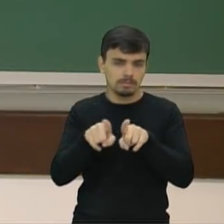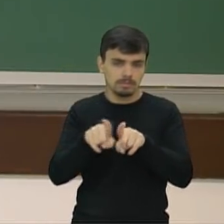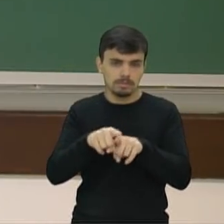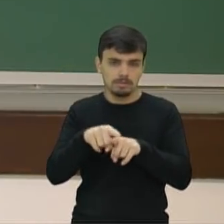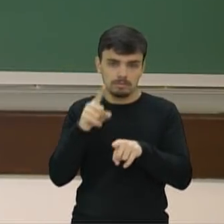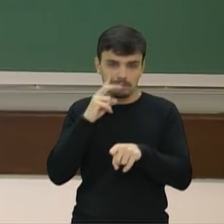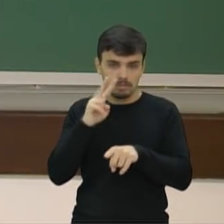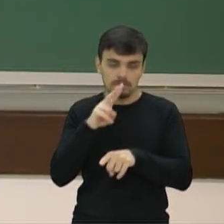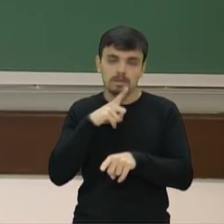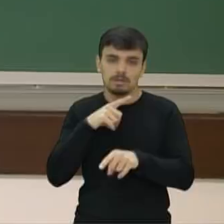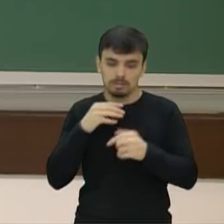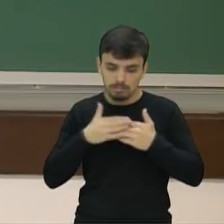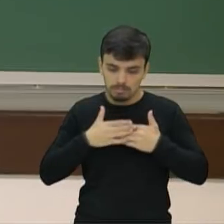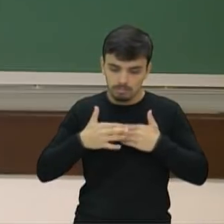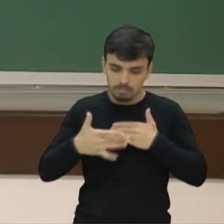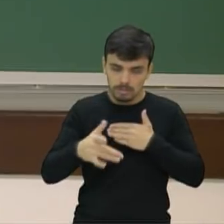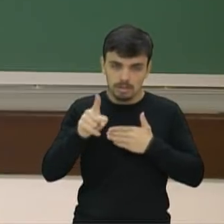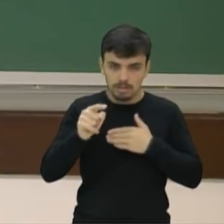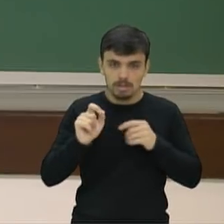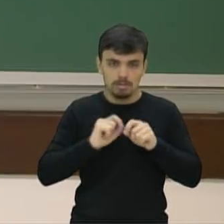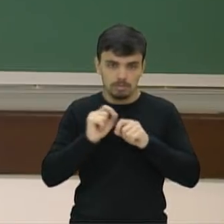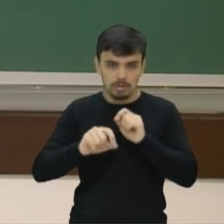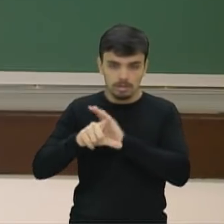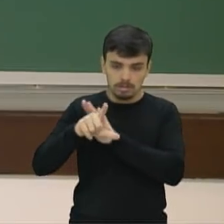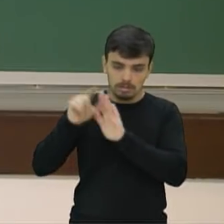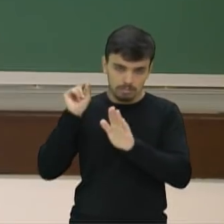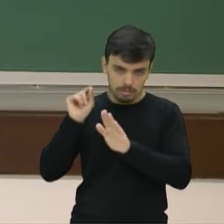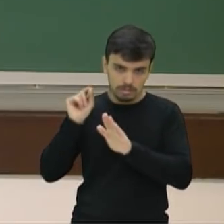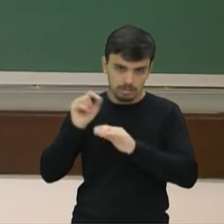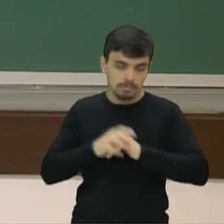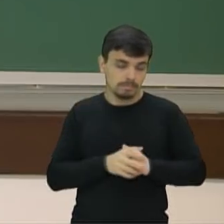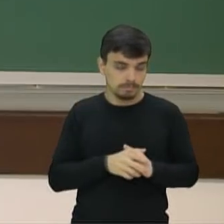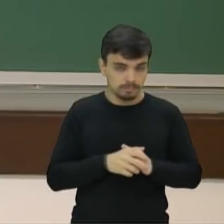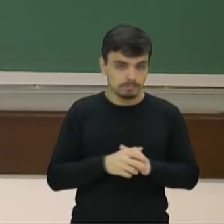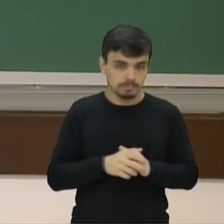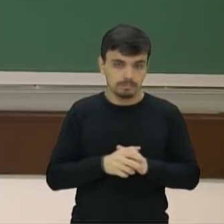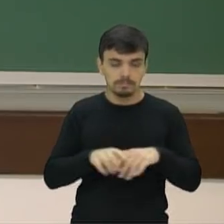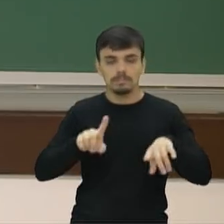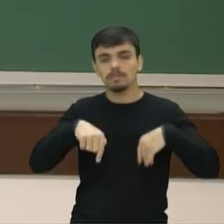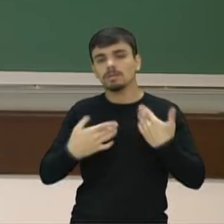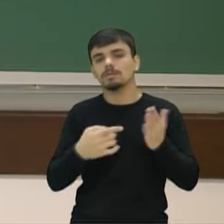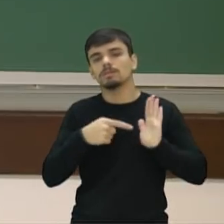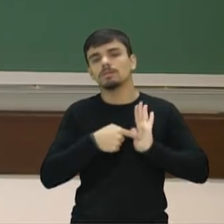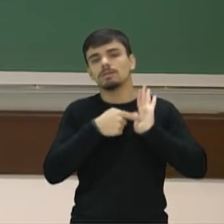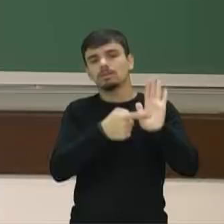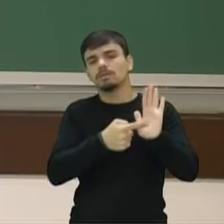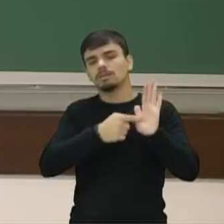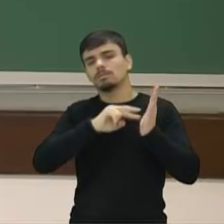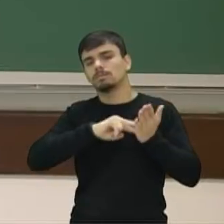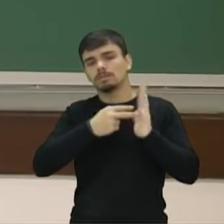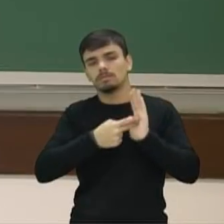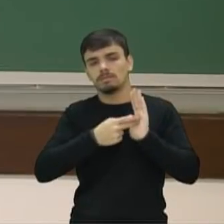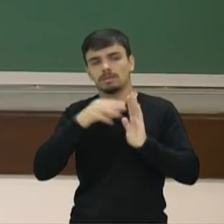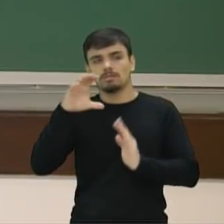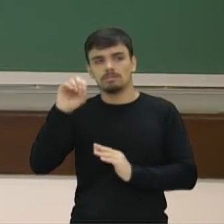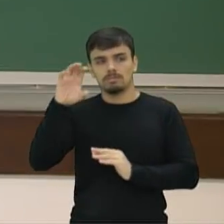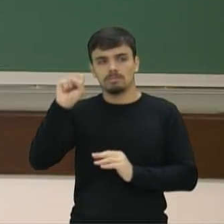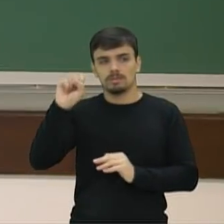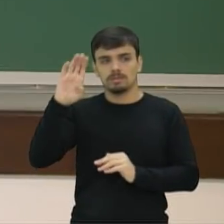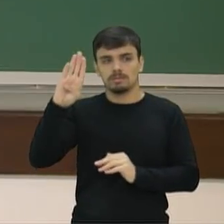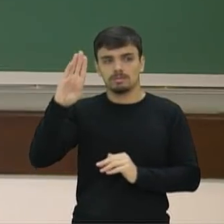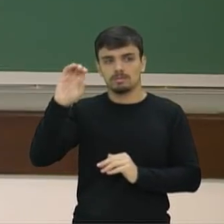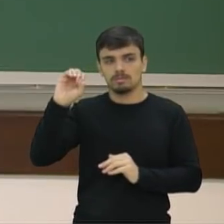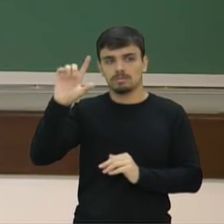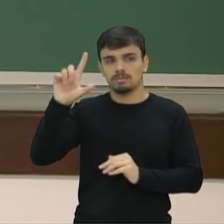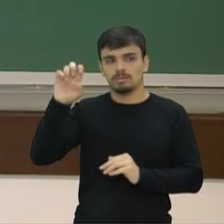nós vamos ver que determinado produto é obsoleto. E antes de eu trazer para você a definição da obsolescência perceptiva, eu